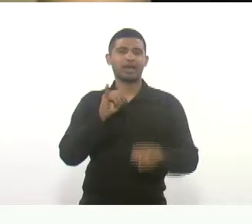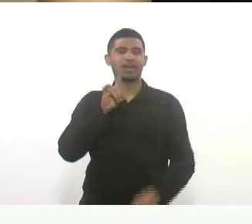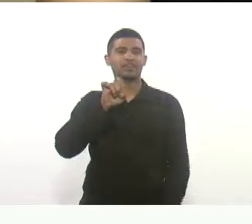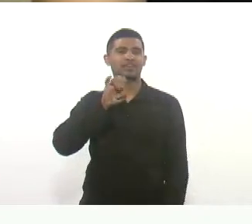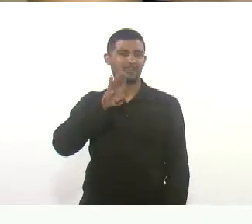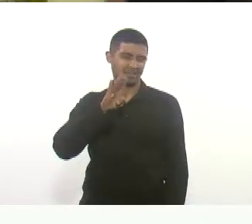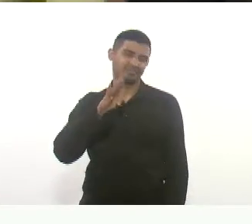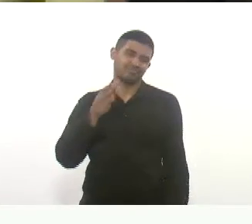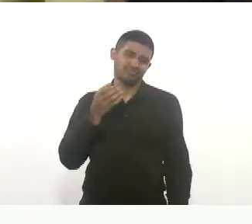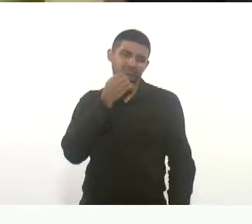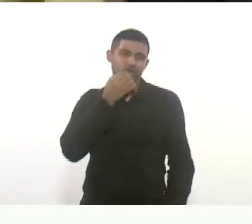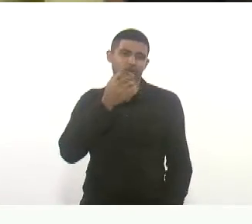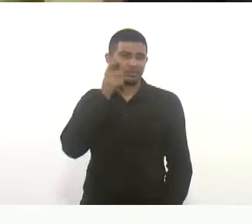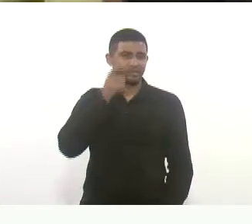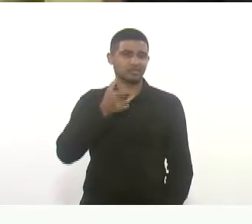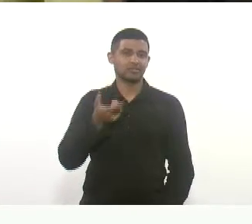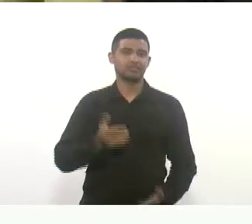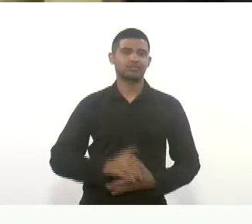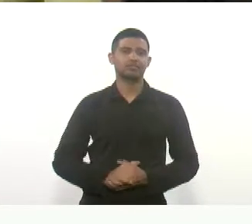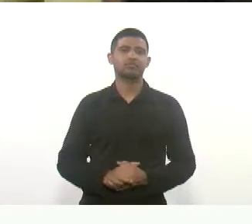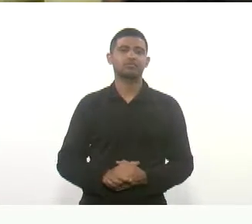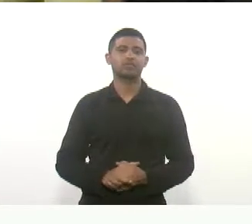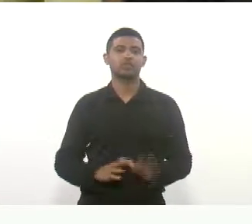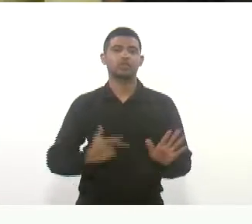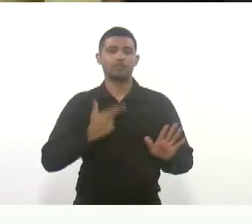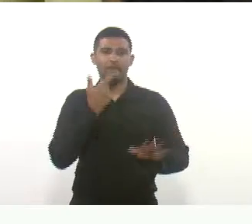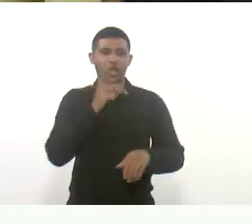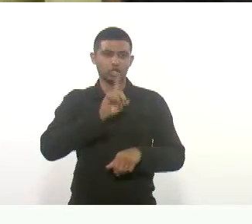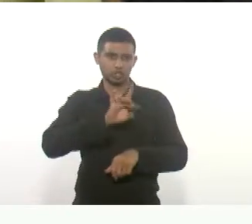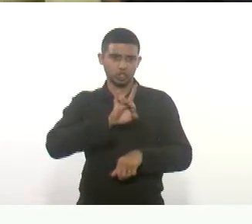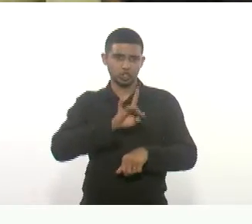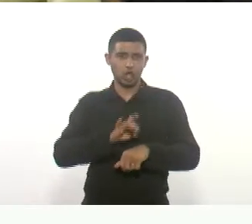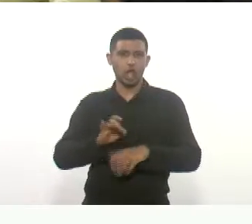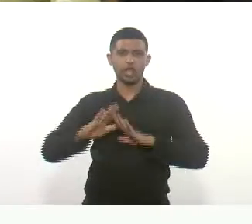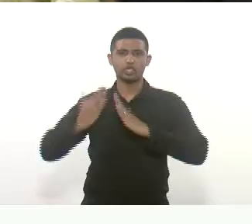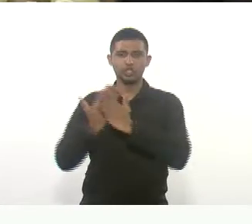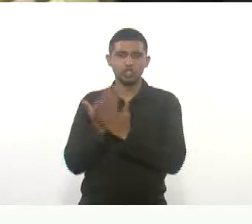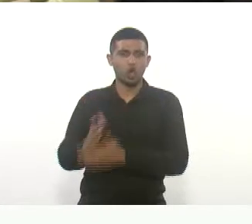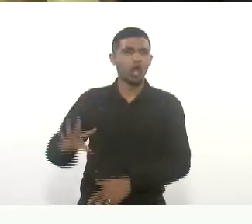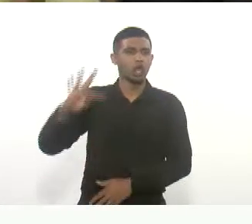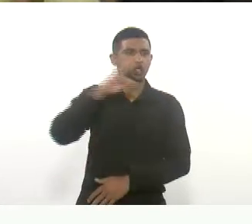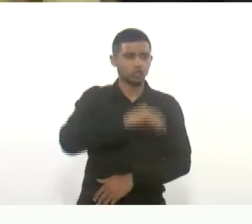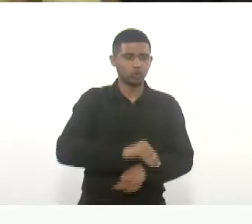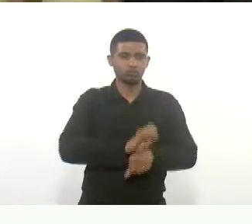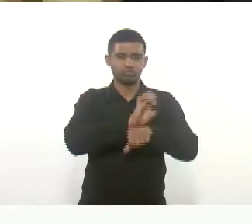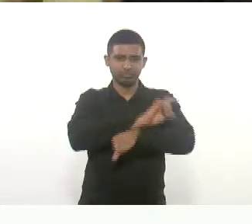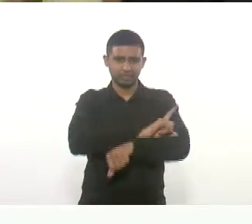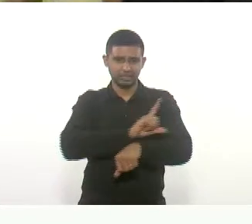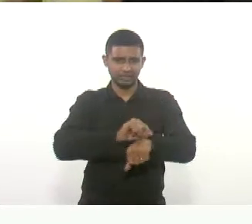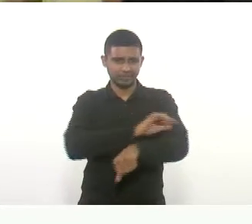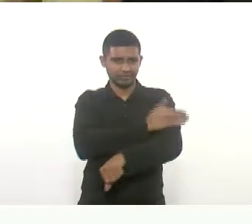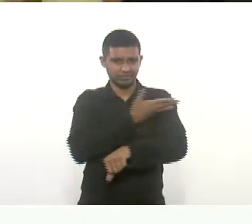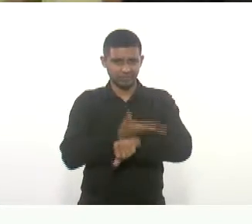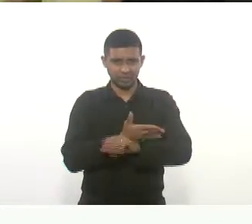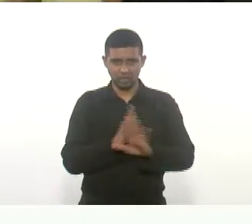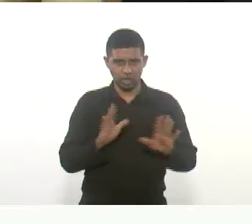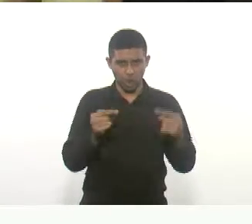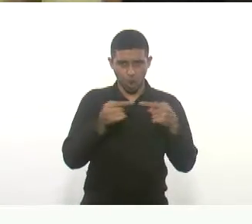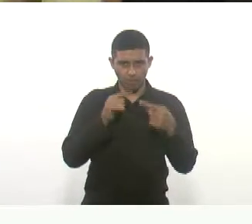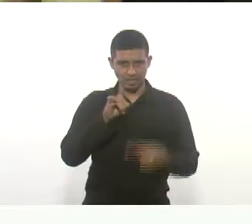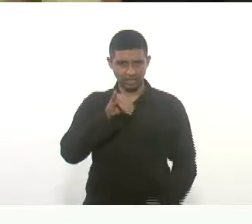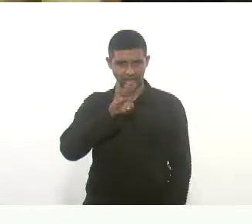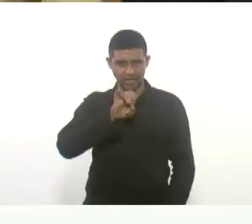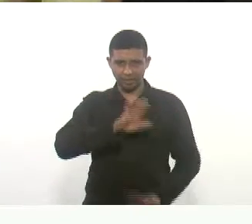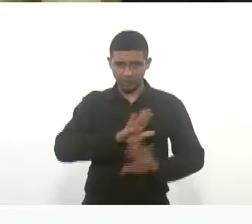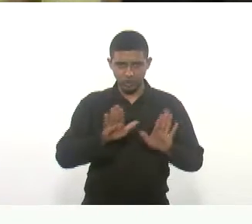nem é entre a aprendizagem e o ensino integral em si. Ou seja, eu não estou pegando só as escolas que estão em tempo integral e correlacionando o IDEB, né? Eu não estou fazendo